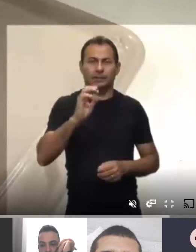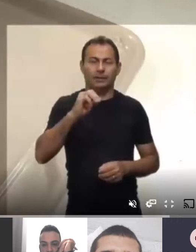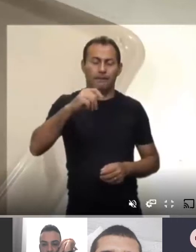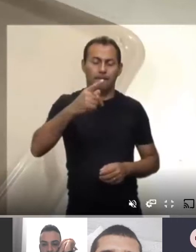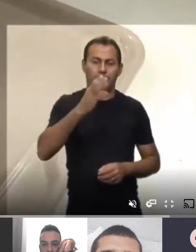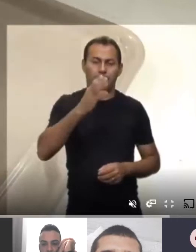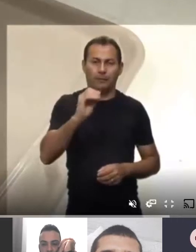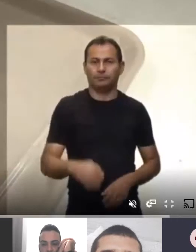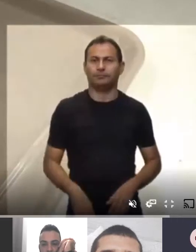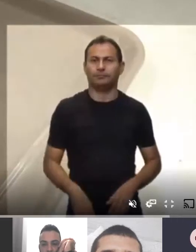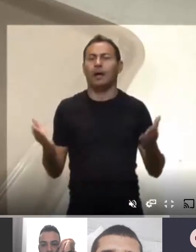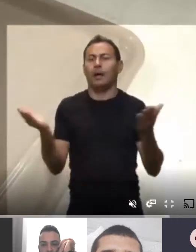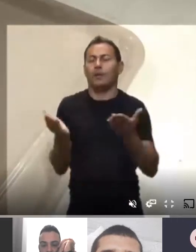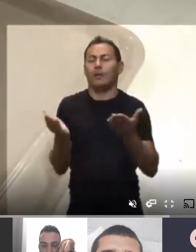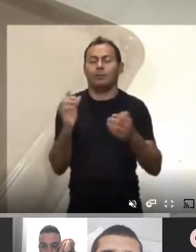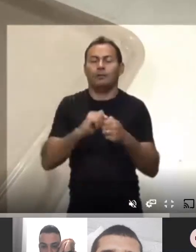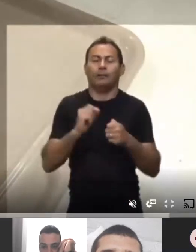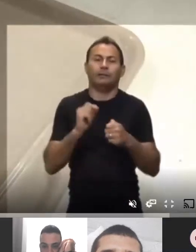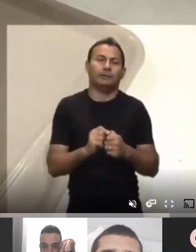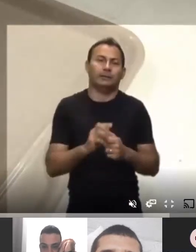utilizar a solução tampão.